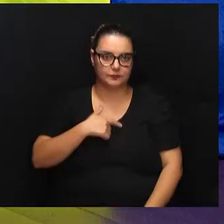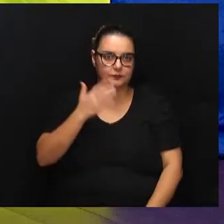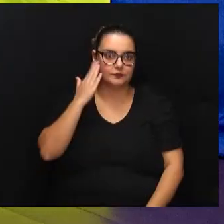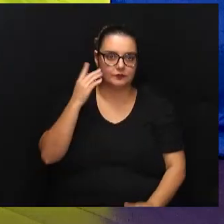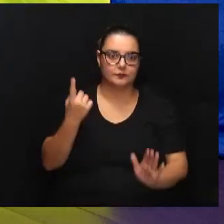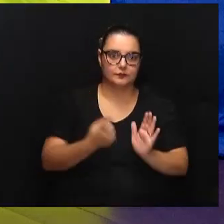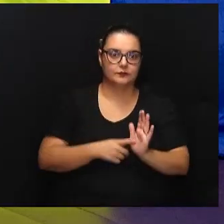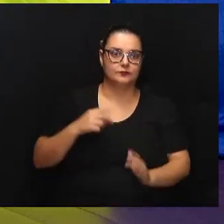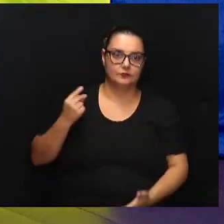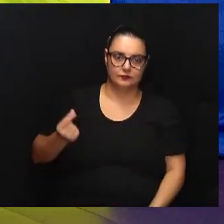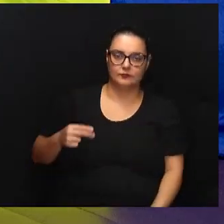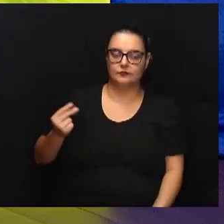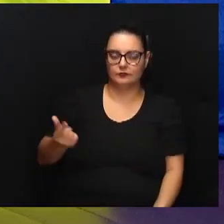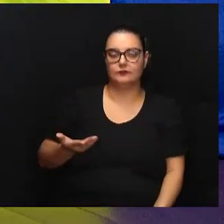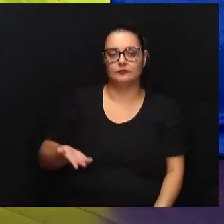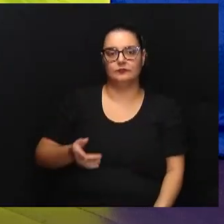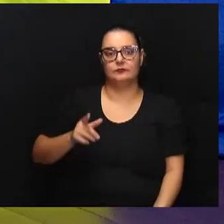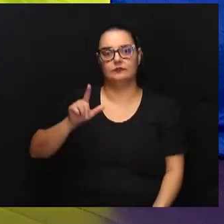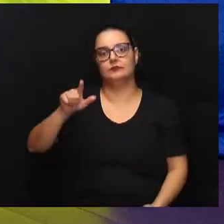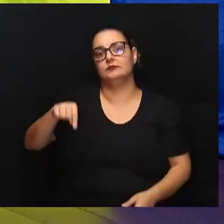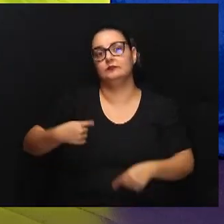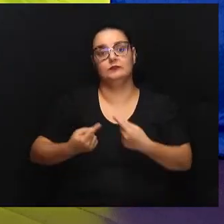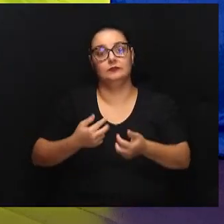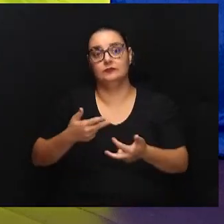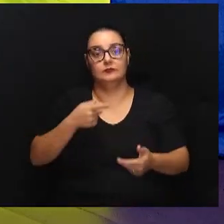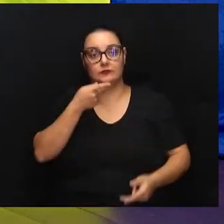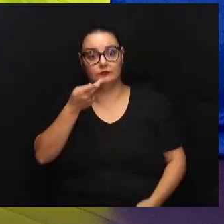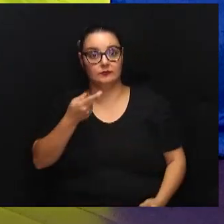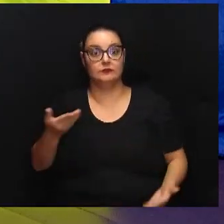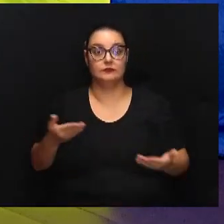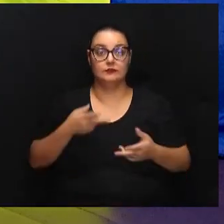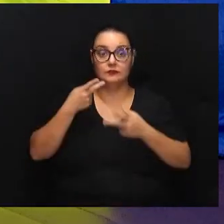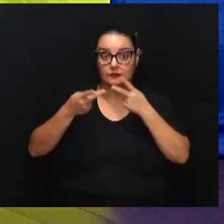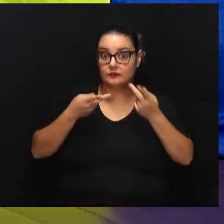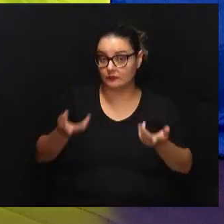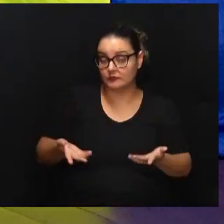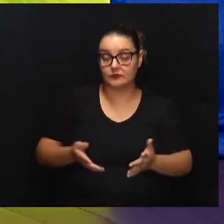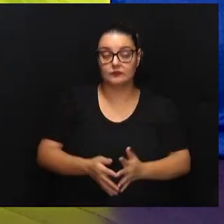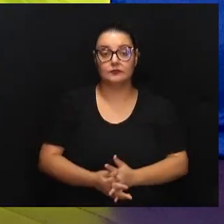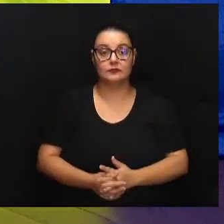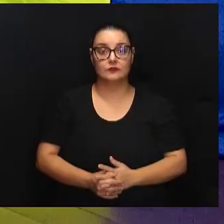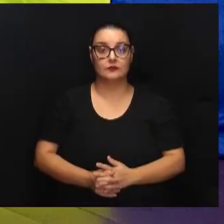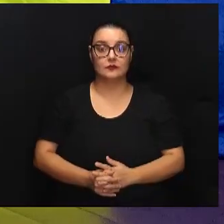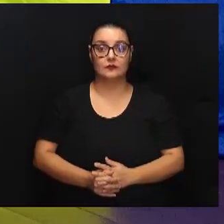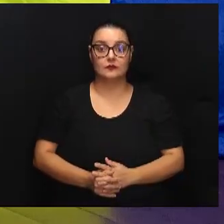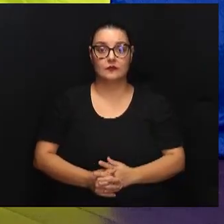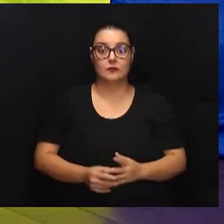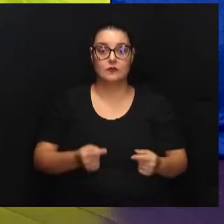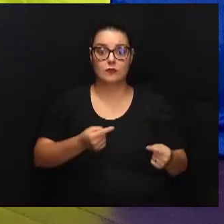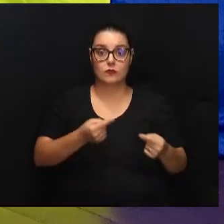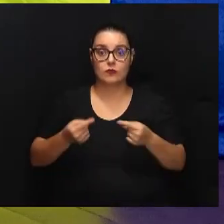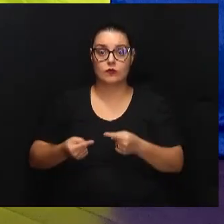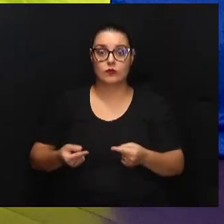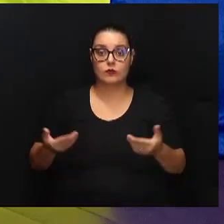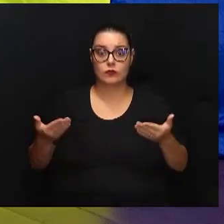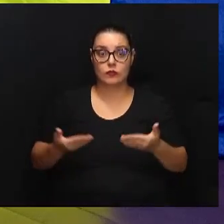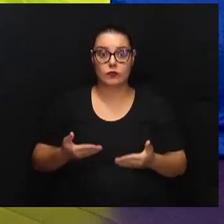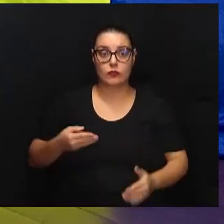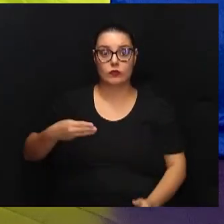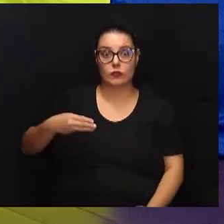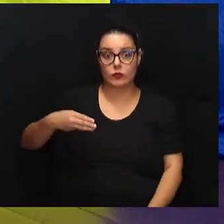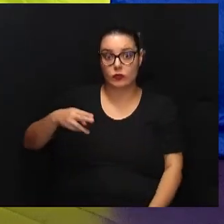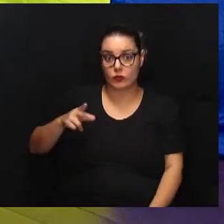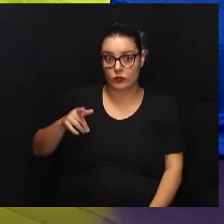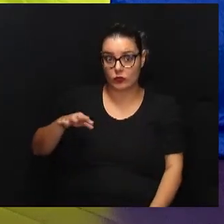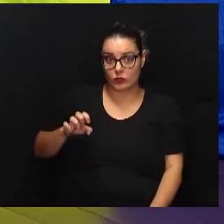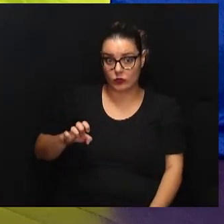que marcou e que a gente sabe que marcou um tempo. Tem outras coisas que a gente não falava e que hoje se fala, né? E se discutia.